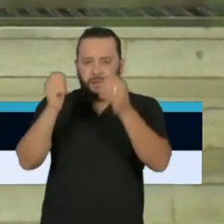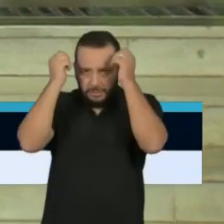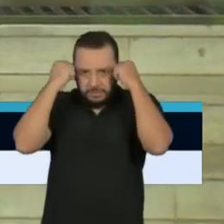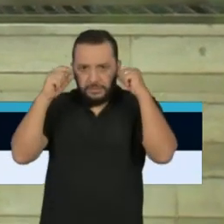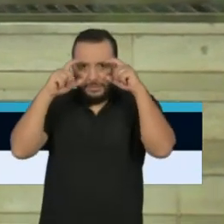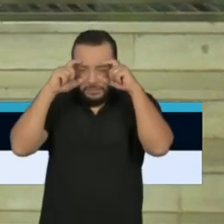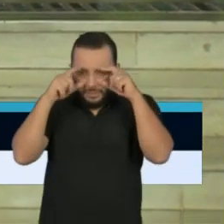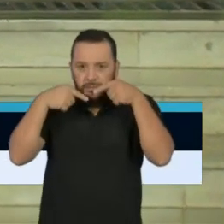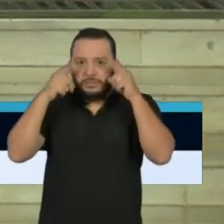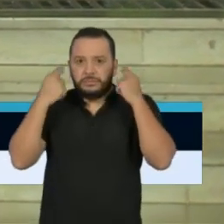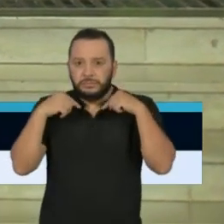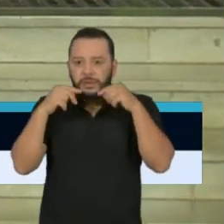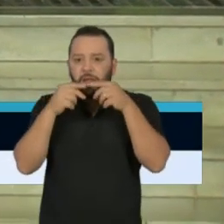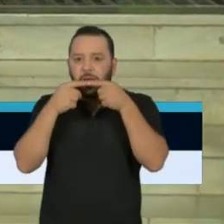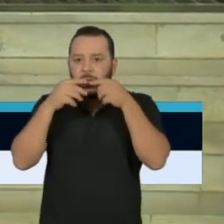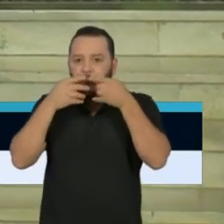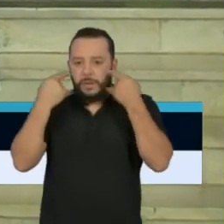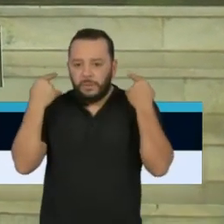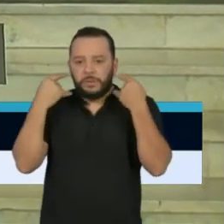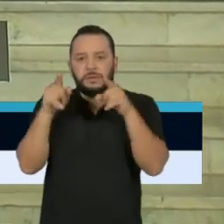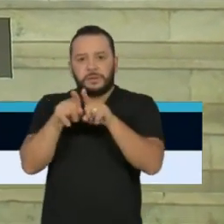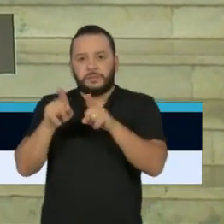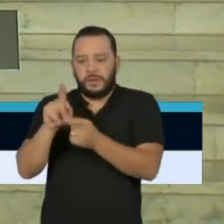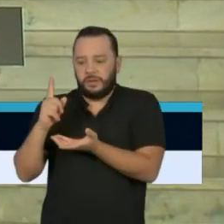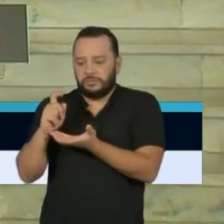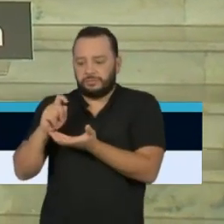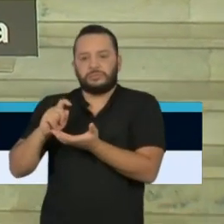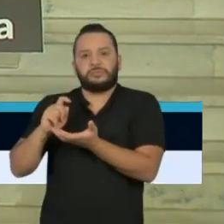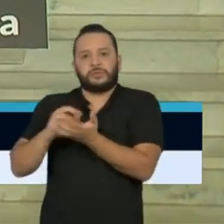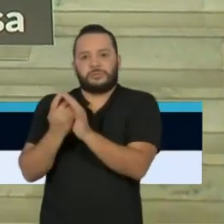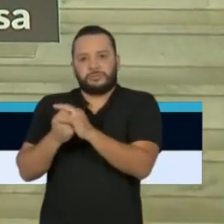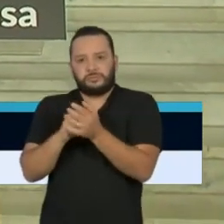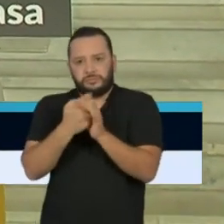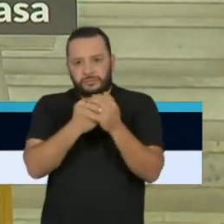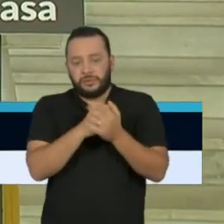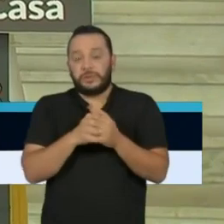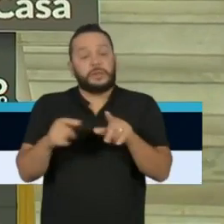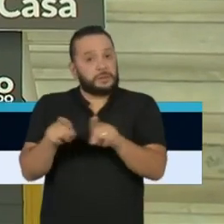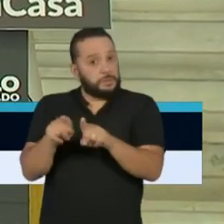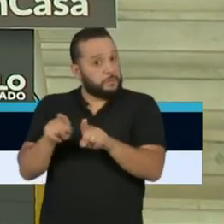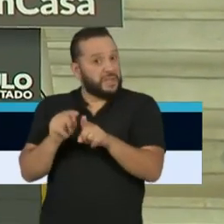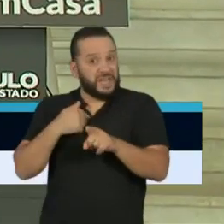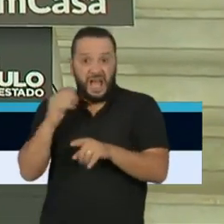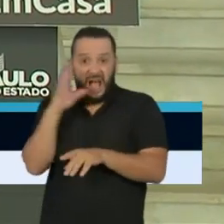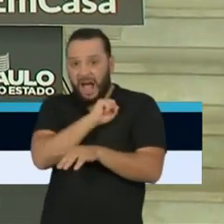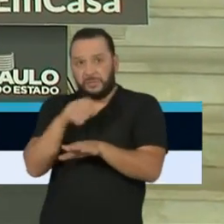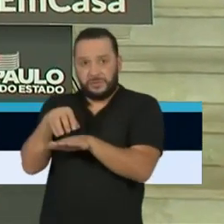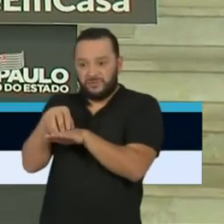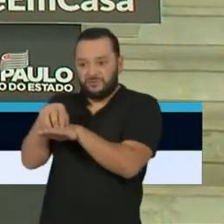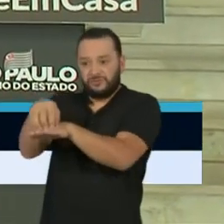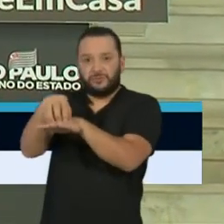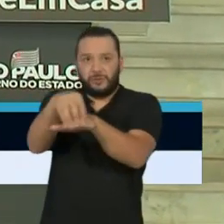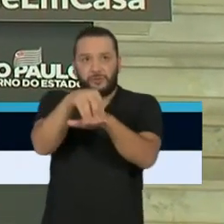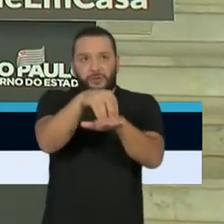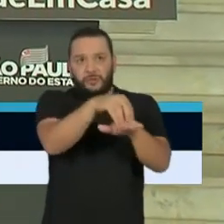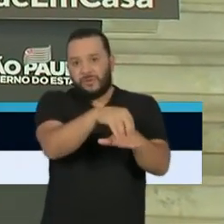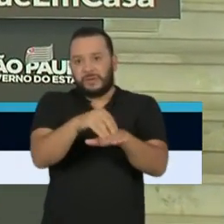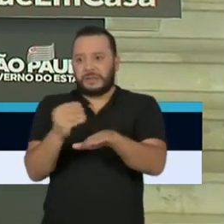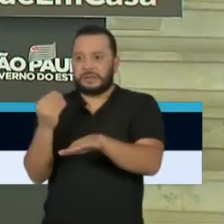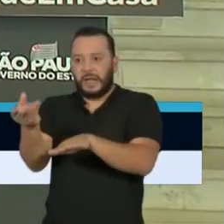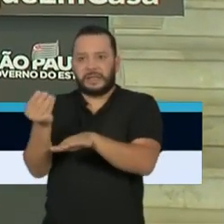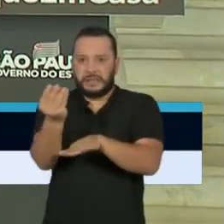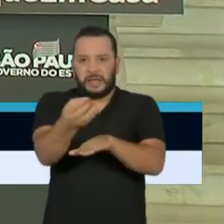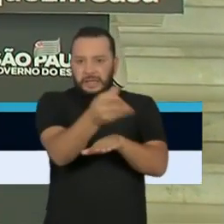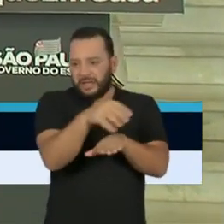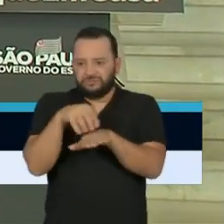Um trabalho com uma operação de logística, inclusive bastante complexa, que nós nunca havíamos feito dessa grandeza no Estado, que está